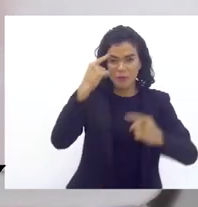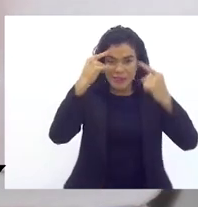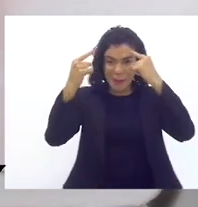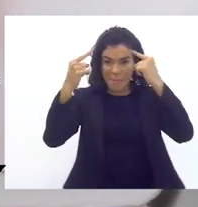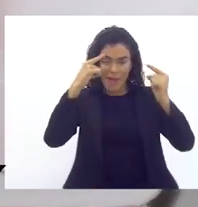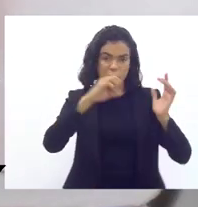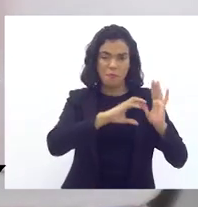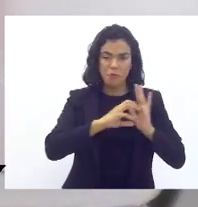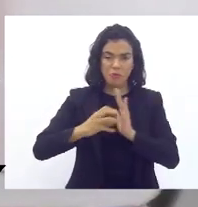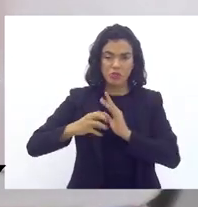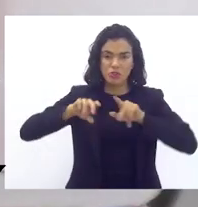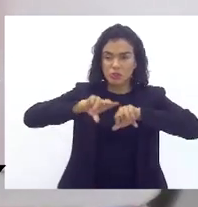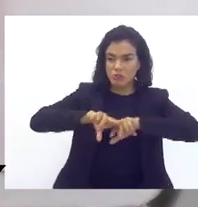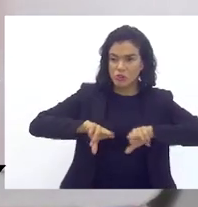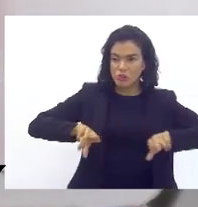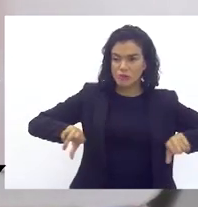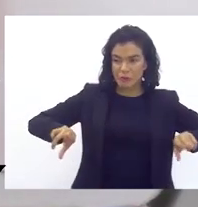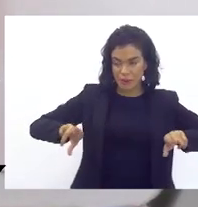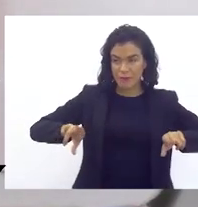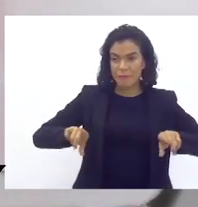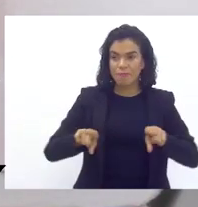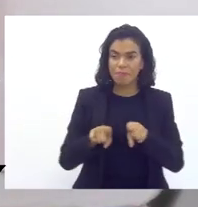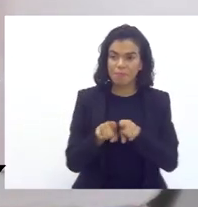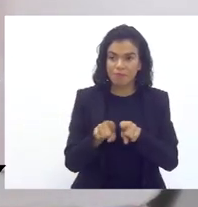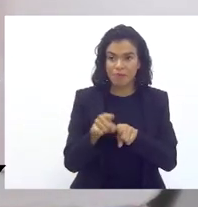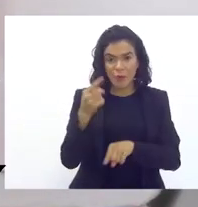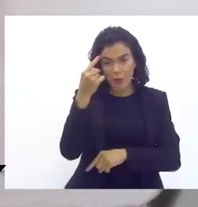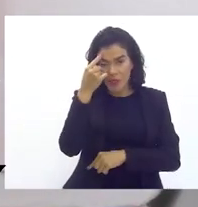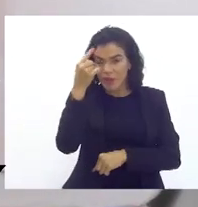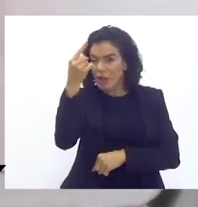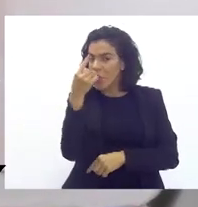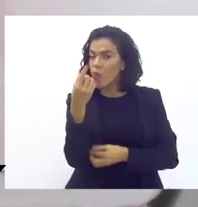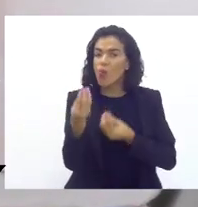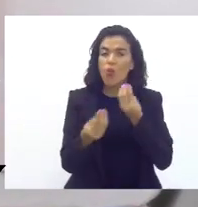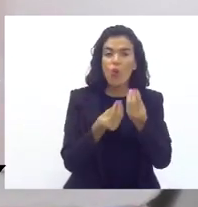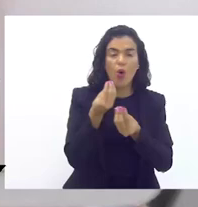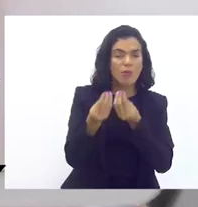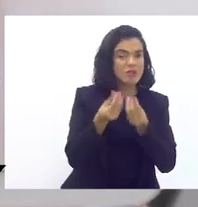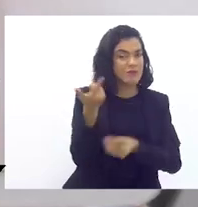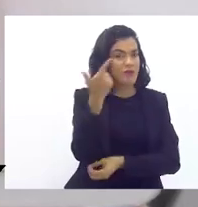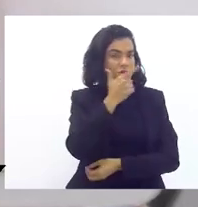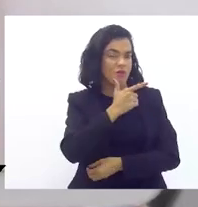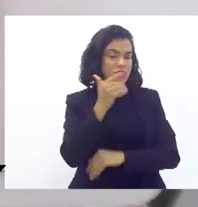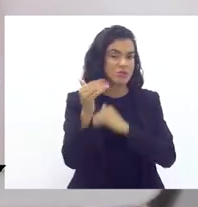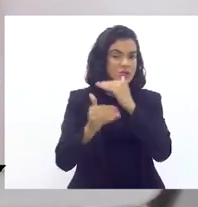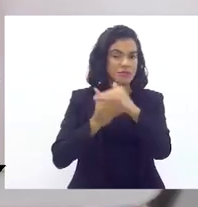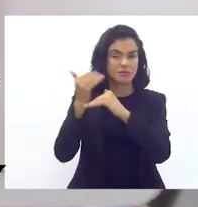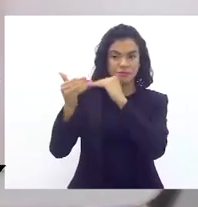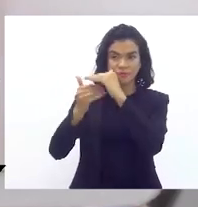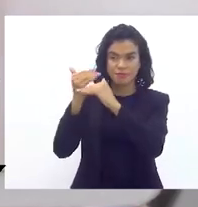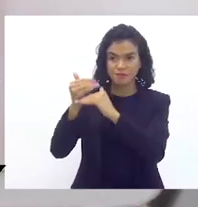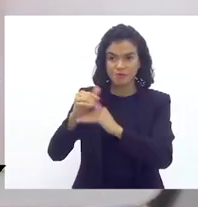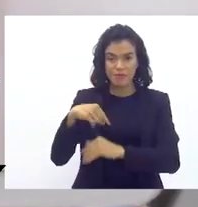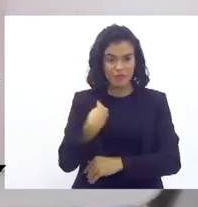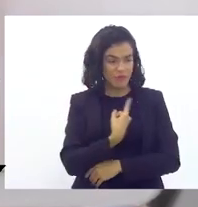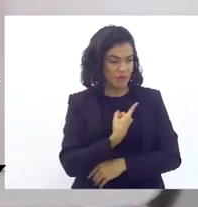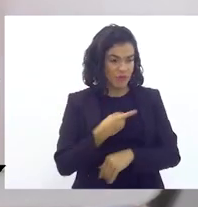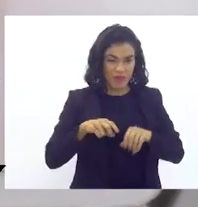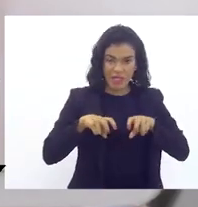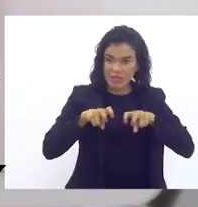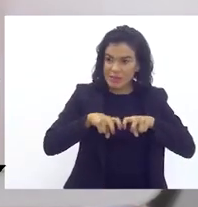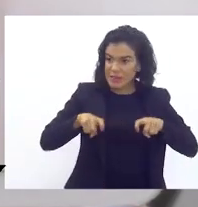então isso também parte de uma ideia do que que a gente vai conseguir avançar o fato da gente estar aqui na mesa